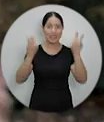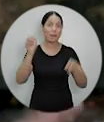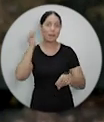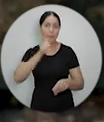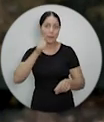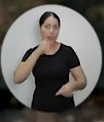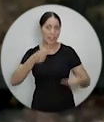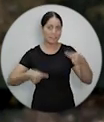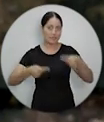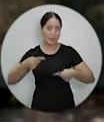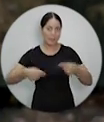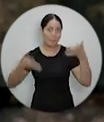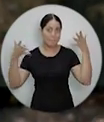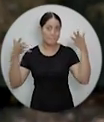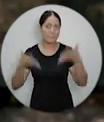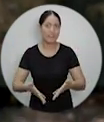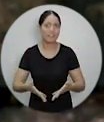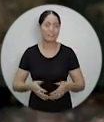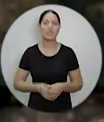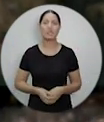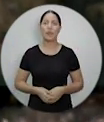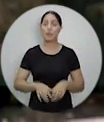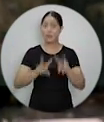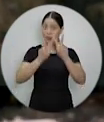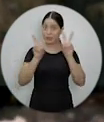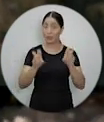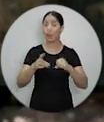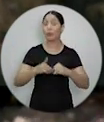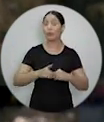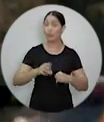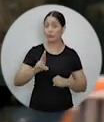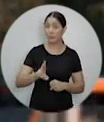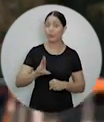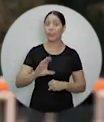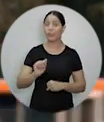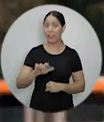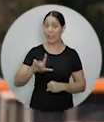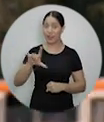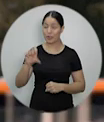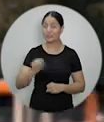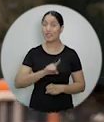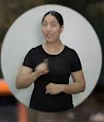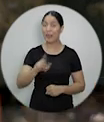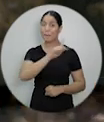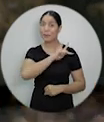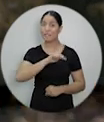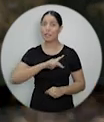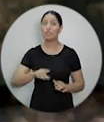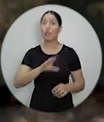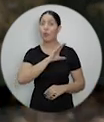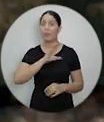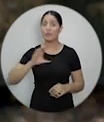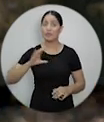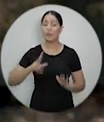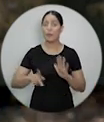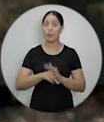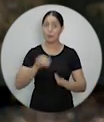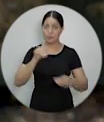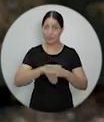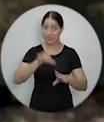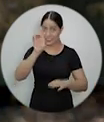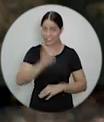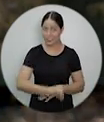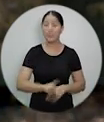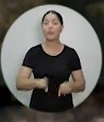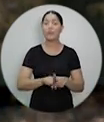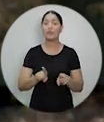falando sobre as mulheres na política. Vamos conversar com o doutor Carlos Neves, ele que é presidente da Comissão Especial de Direito